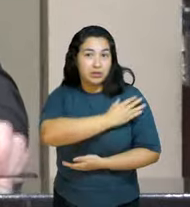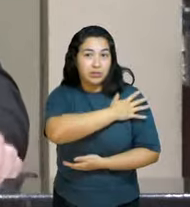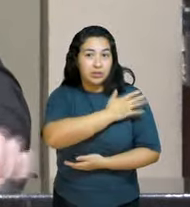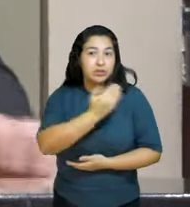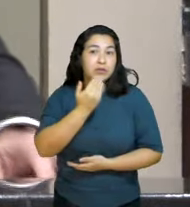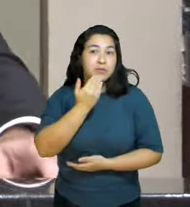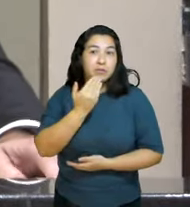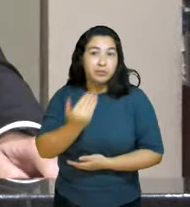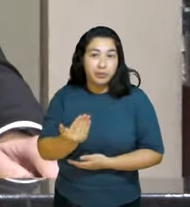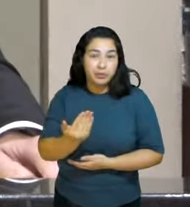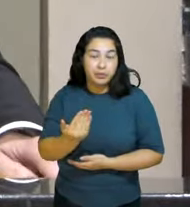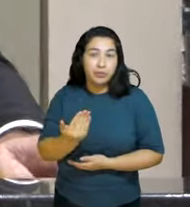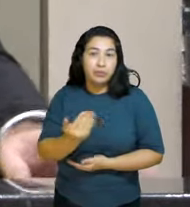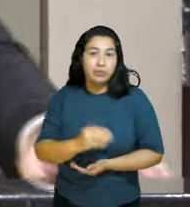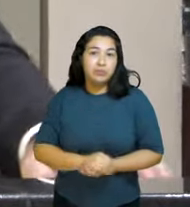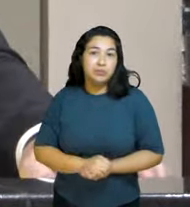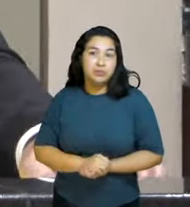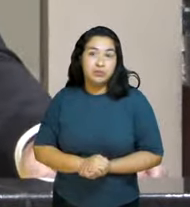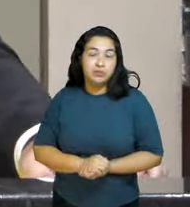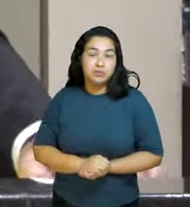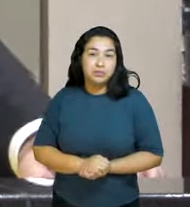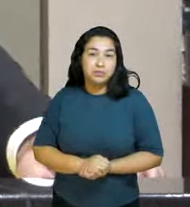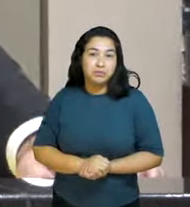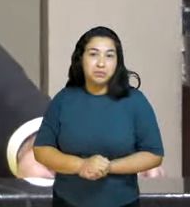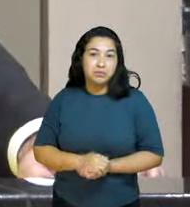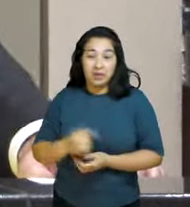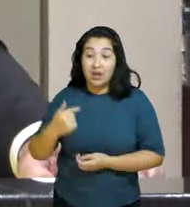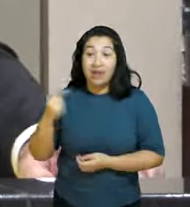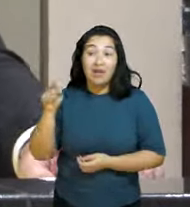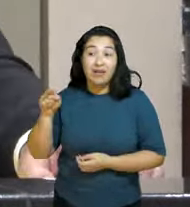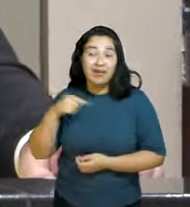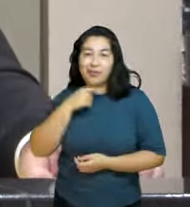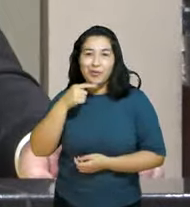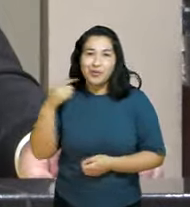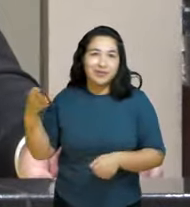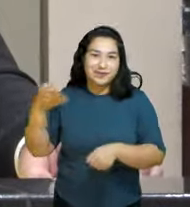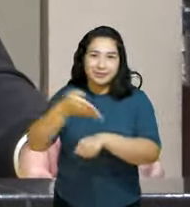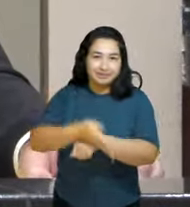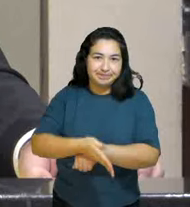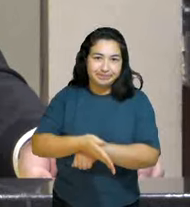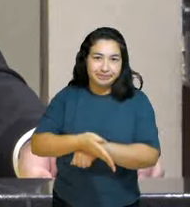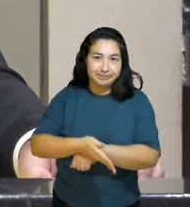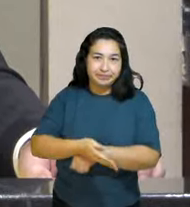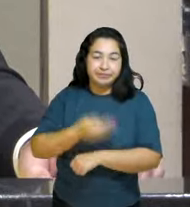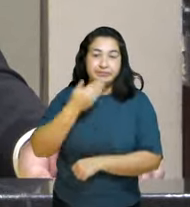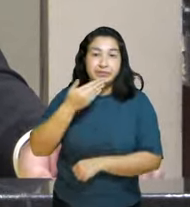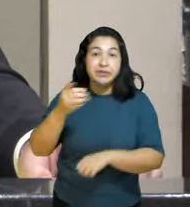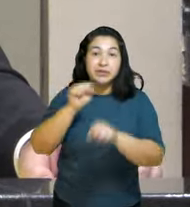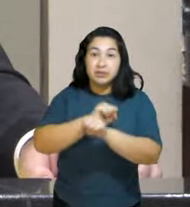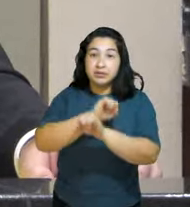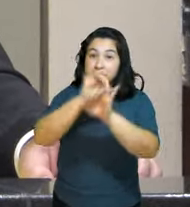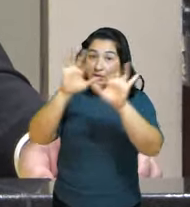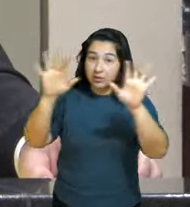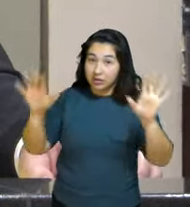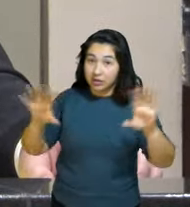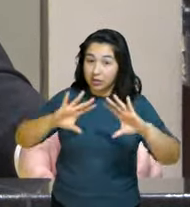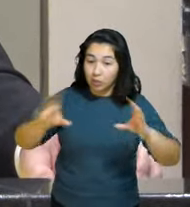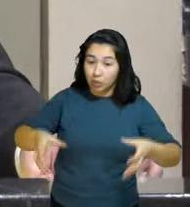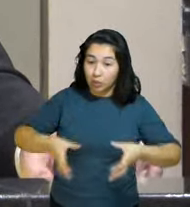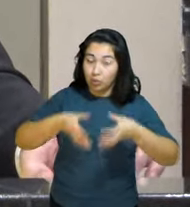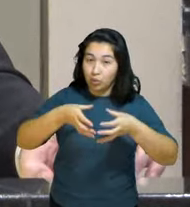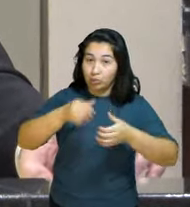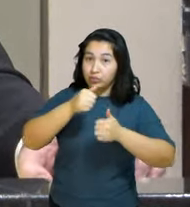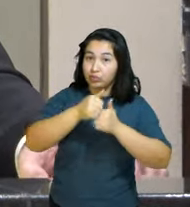para fazer esse pedido, e quando ele fez esse apelo, eu me incluo nesse apelo. É apenas deixar claro para a classe esportiva